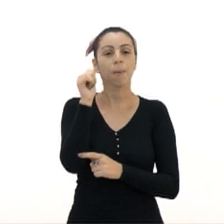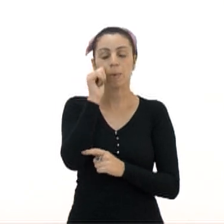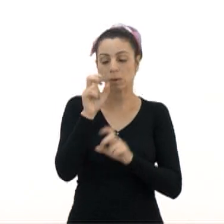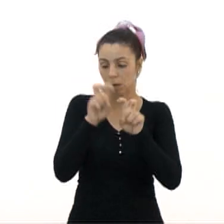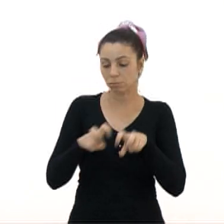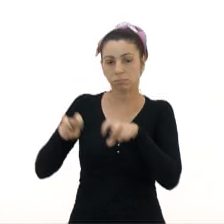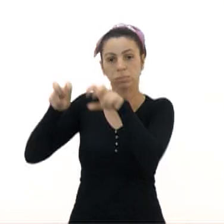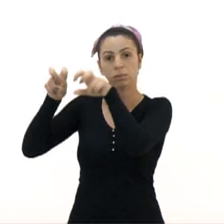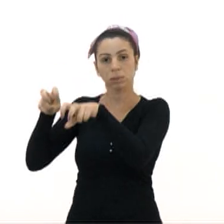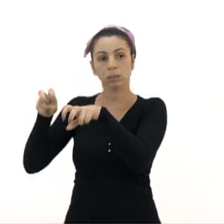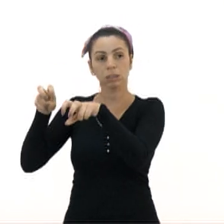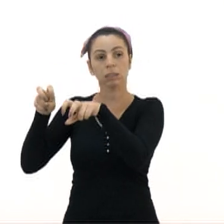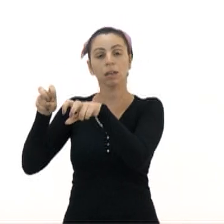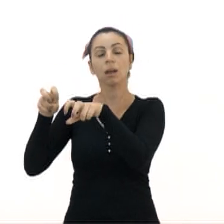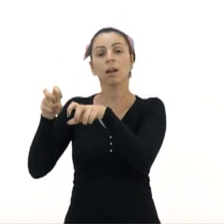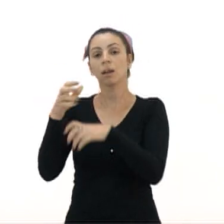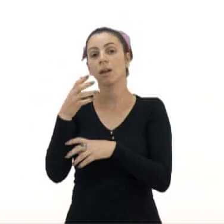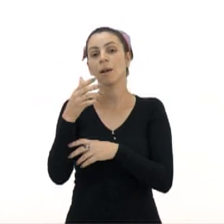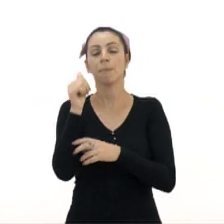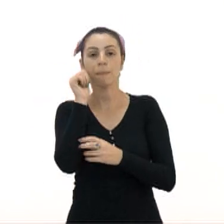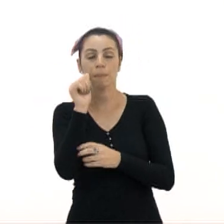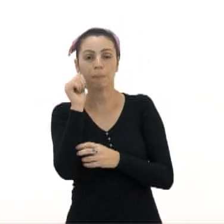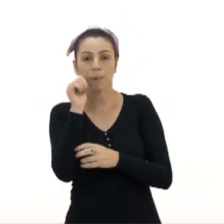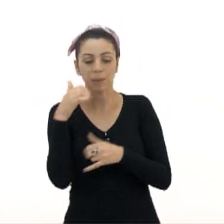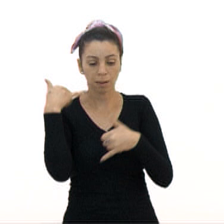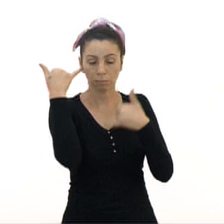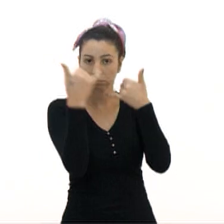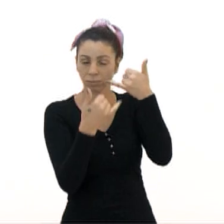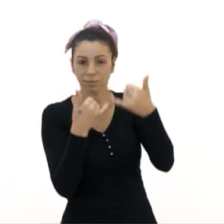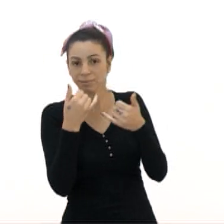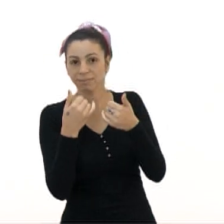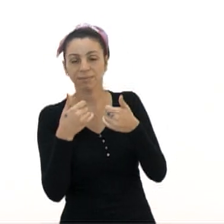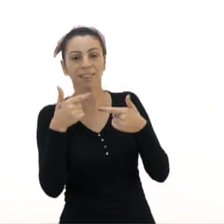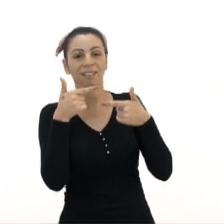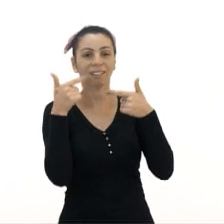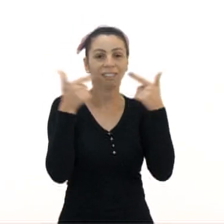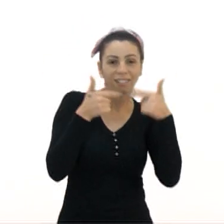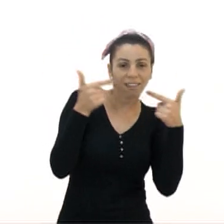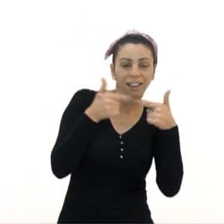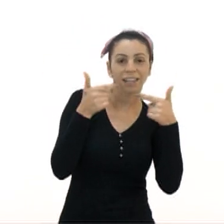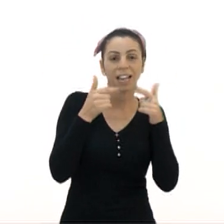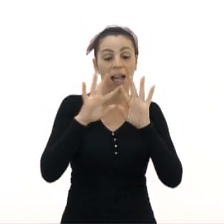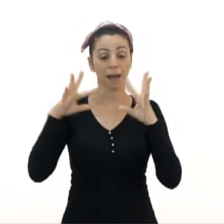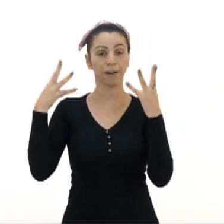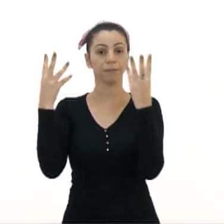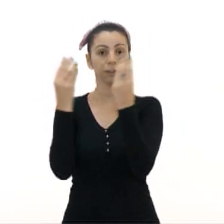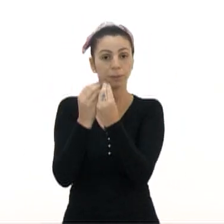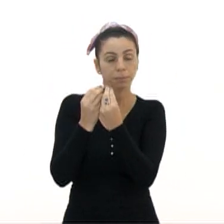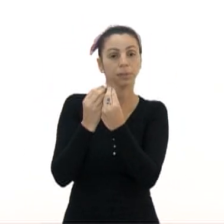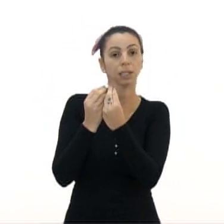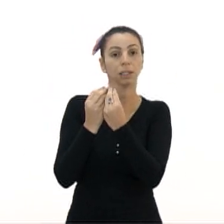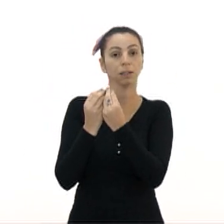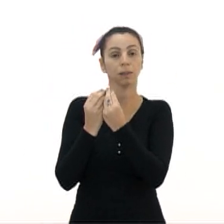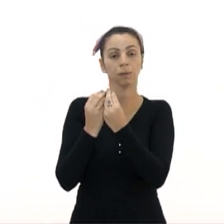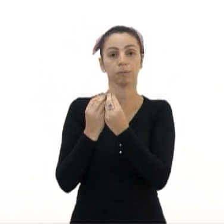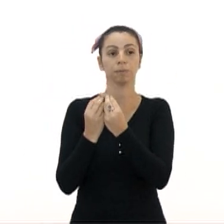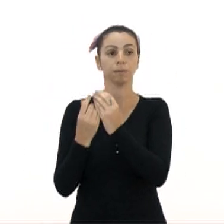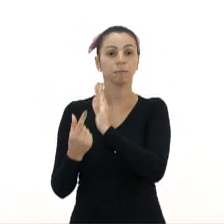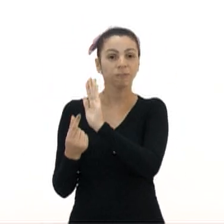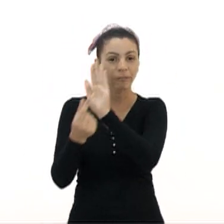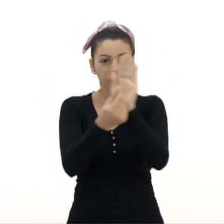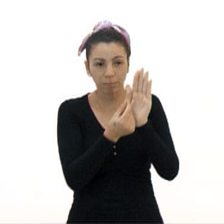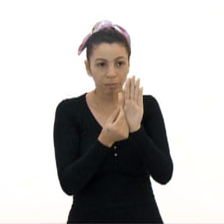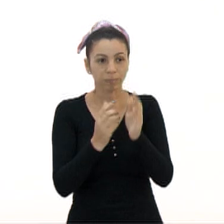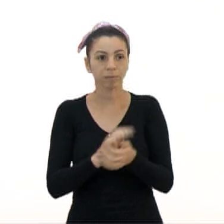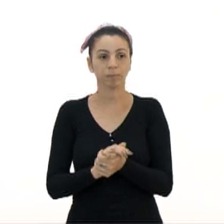tinha a Anã naquela época, que sempre divertia as famílias dos nobres, tudo, né? Então, e